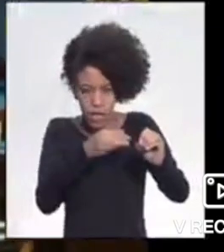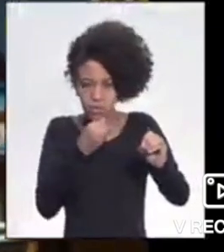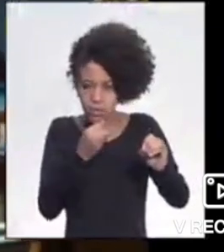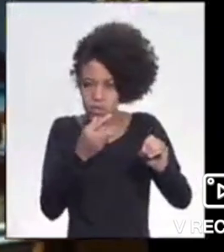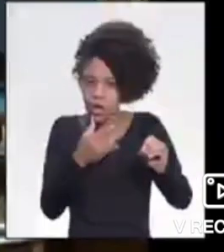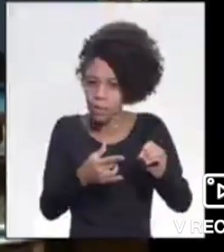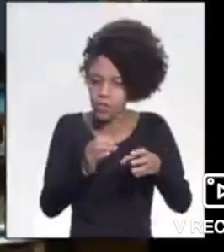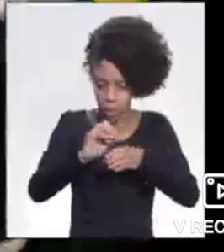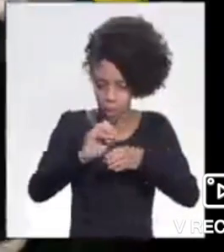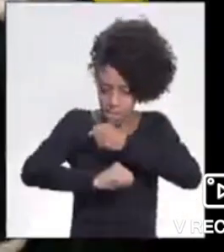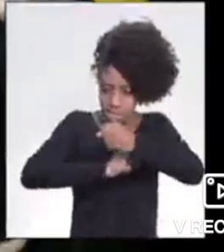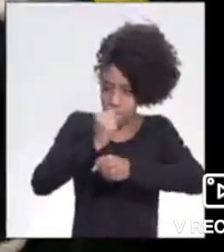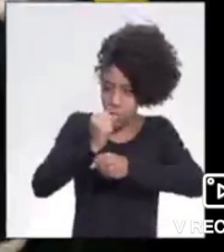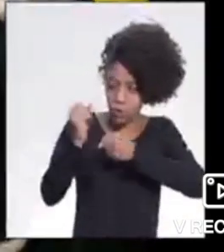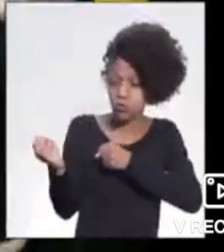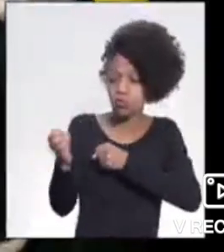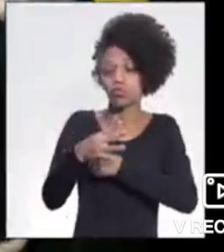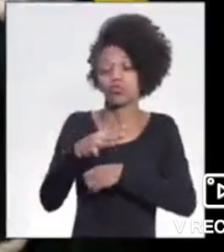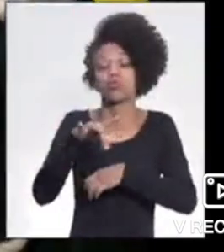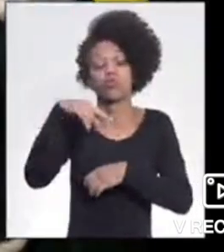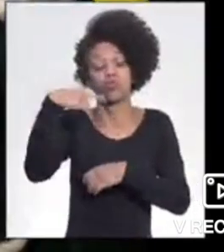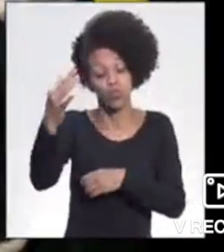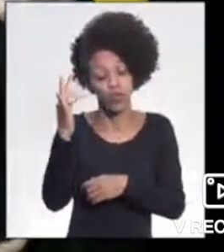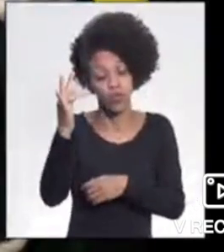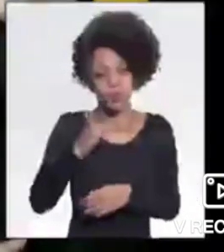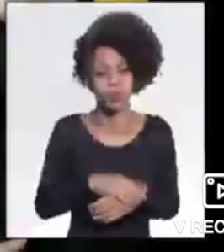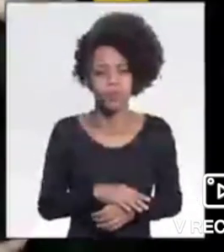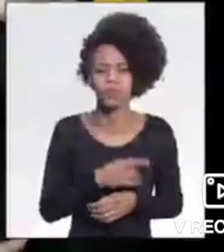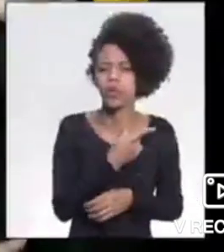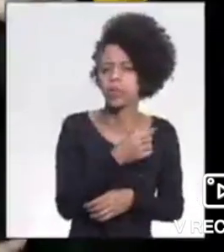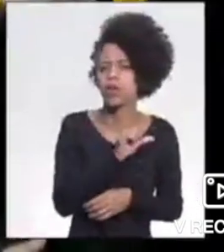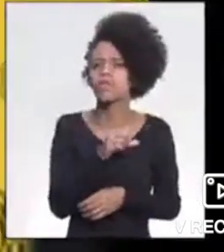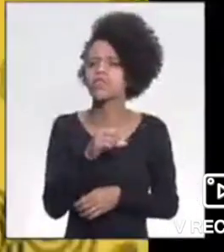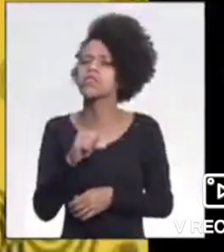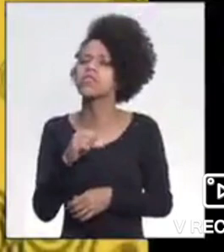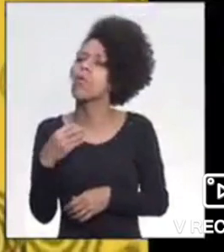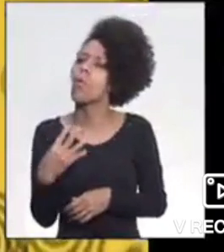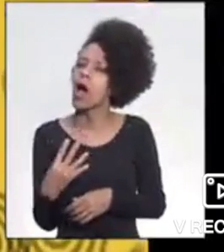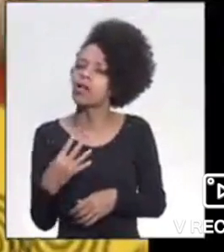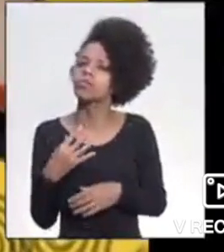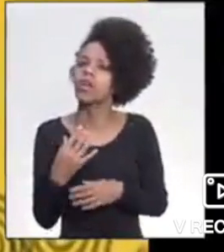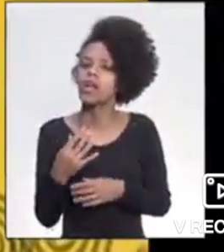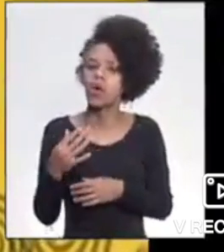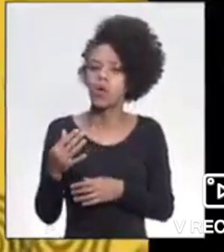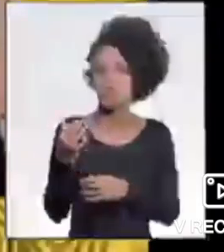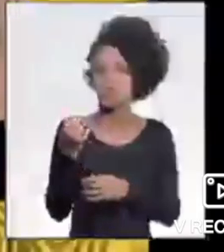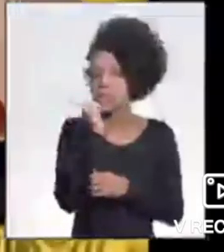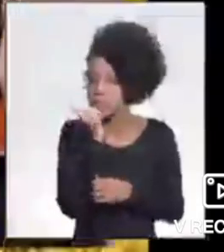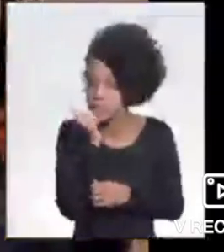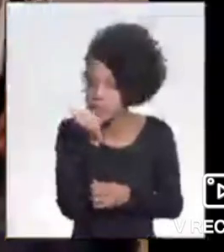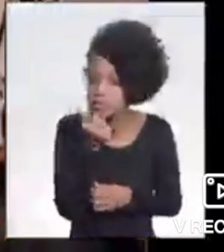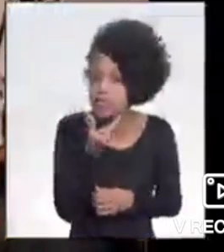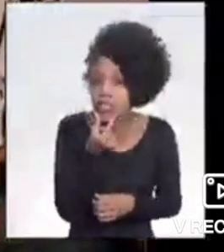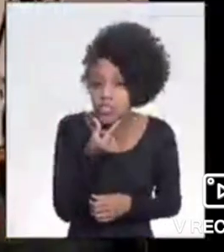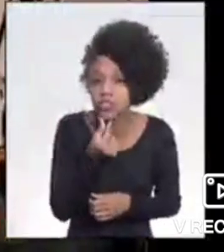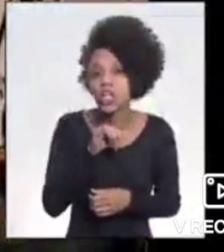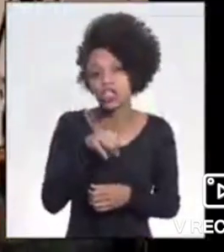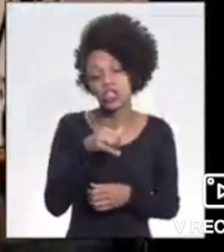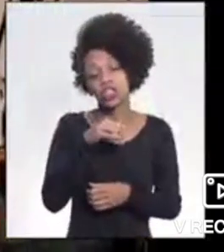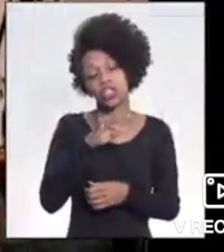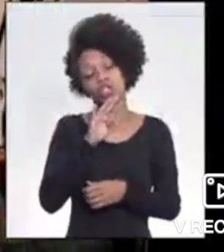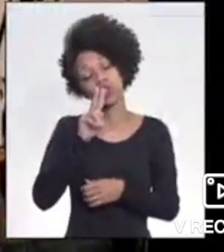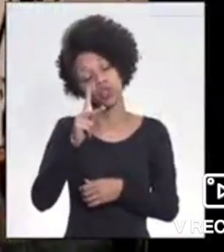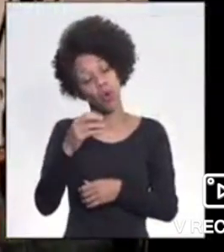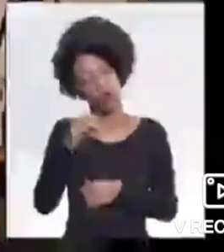futuros modelos. Quase um século depois de Dalton, em 1904, o cientista britânico Joseph John Thomson, J.J. Thomson